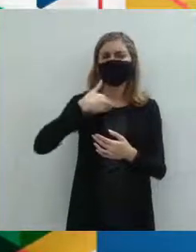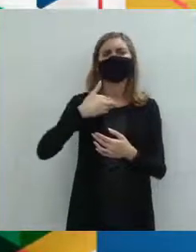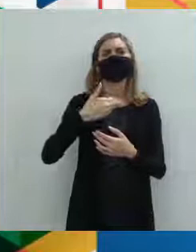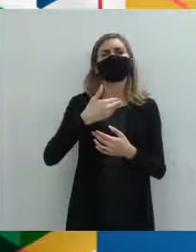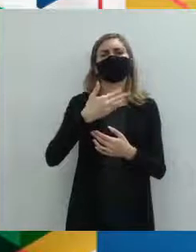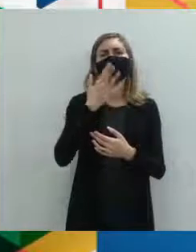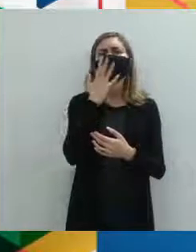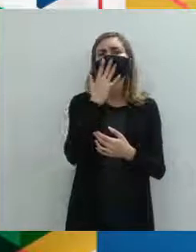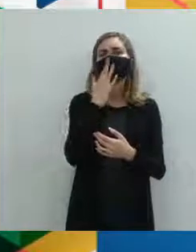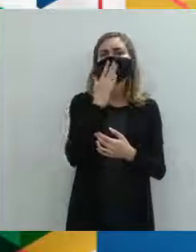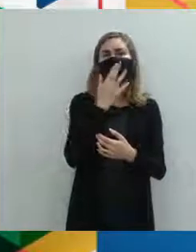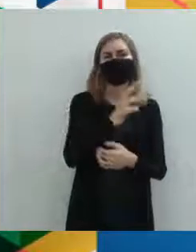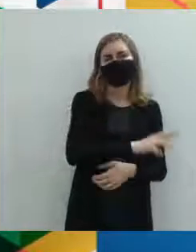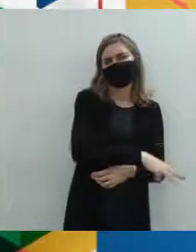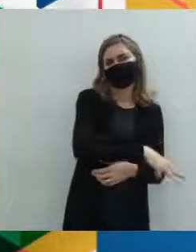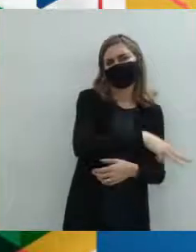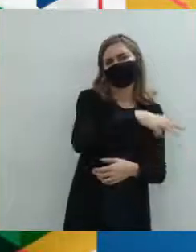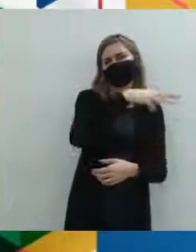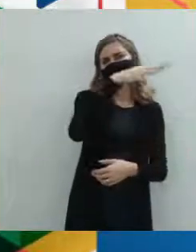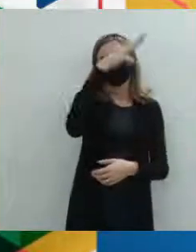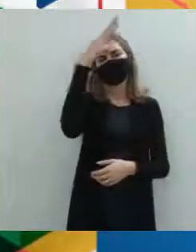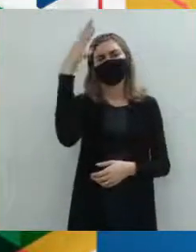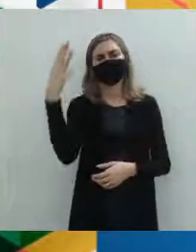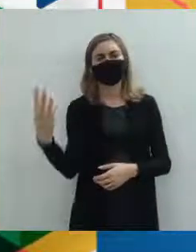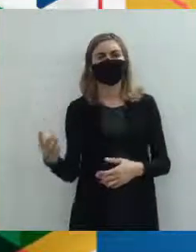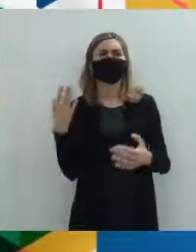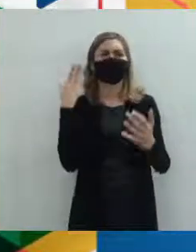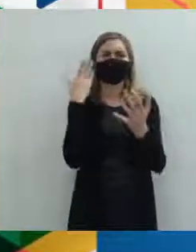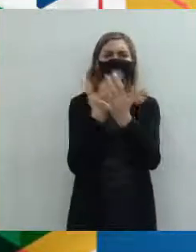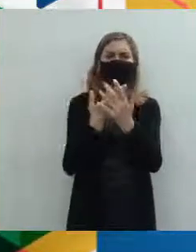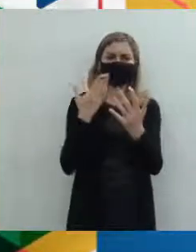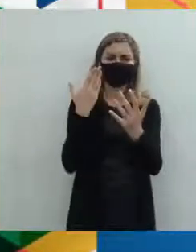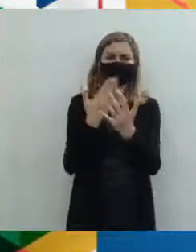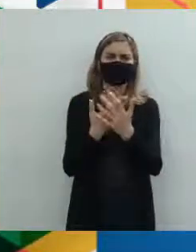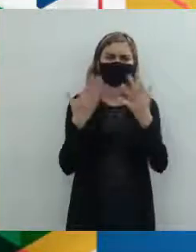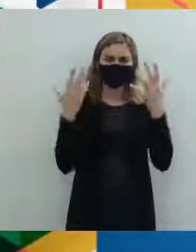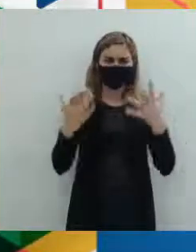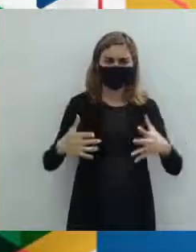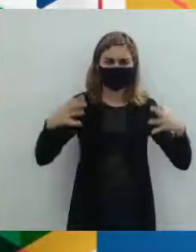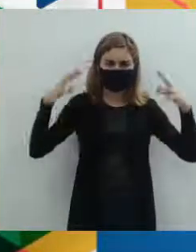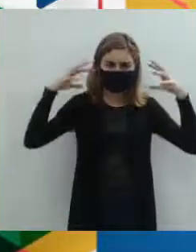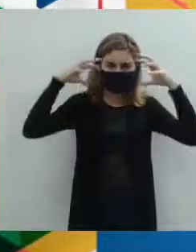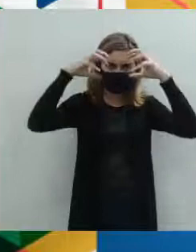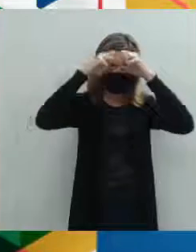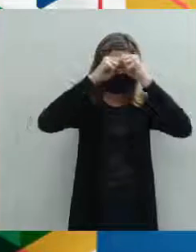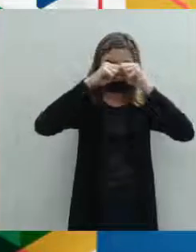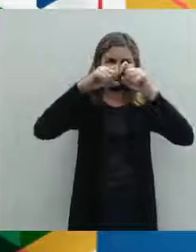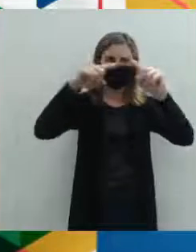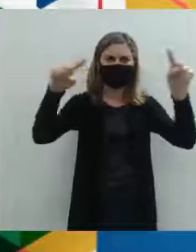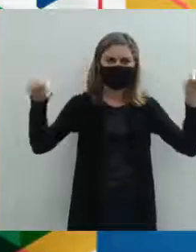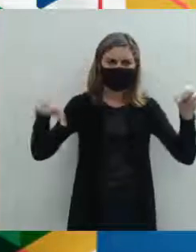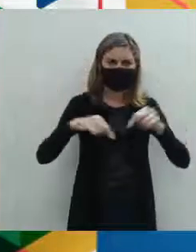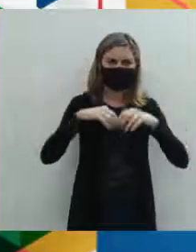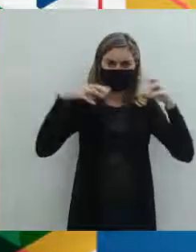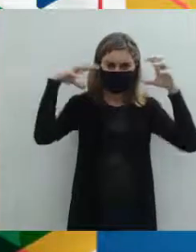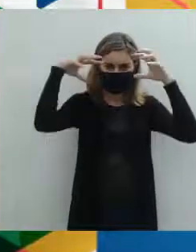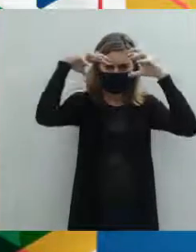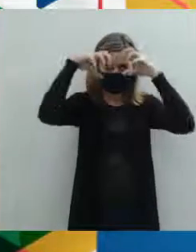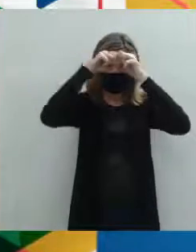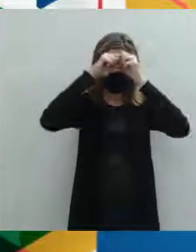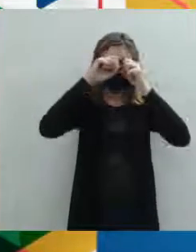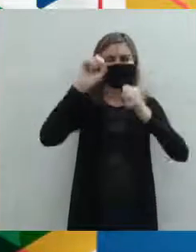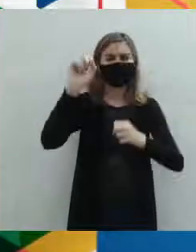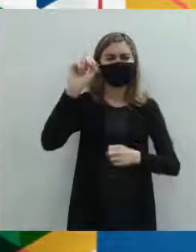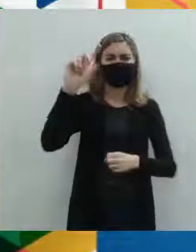daquelas cores do arco-íris, né? Então, ele estudou num local escuro, né? A sala estava toda escura e iluminada apenas